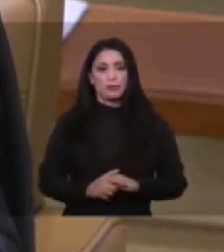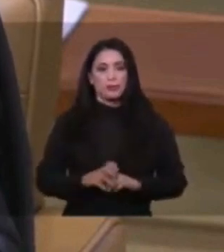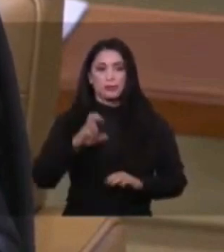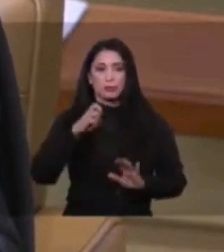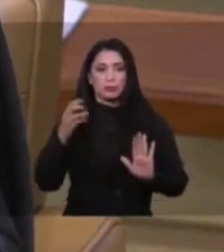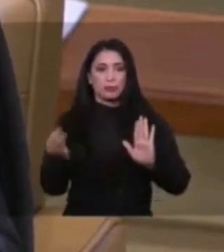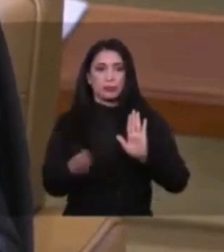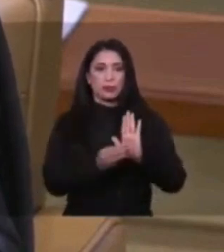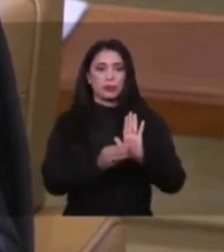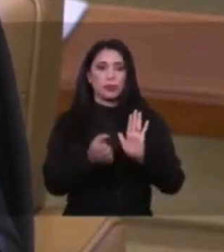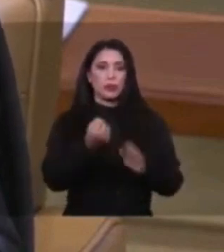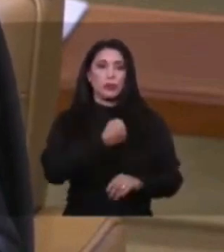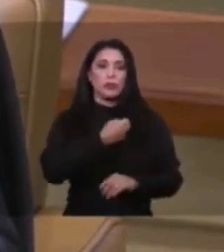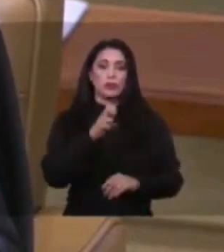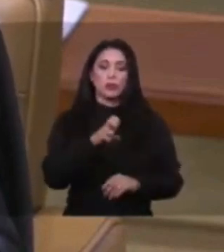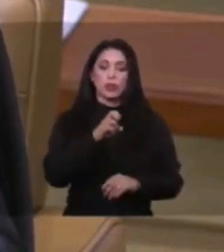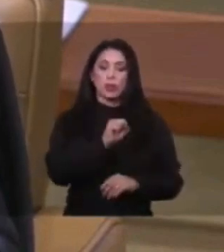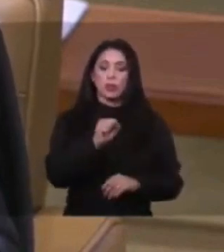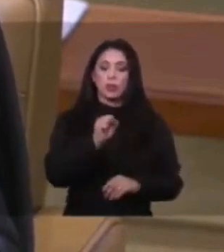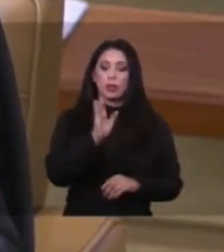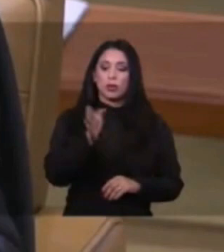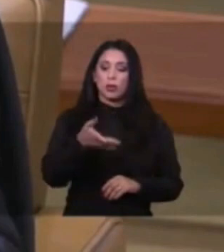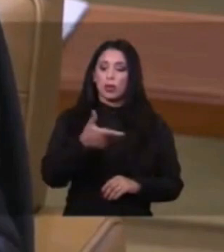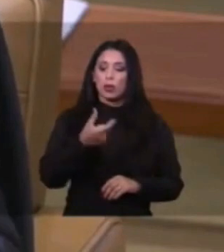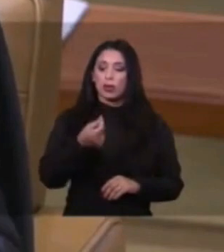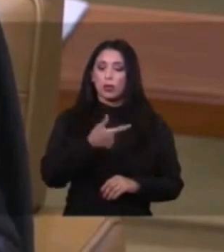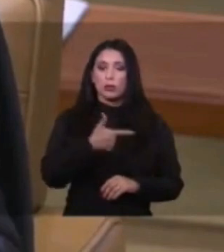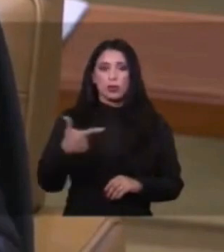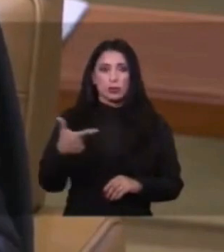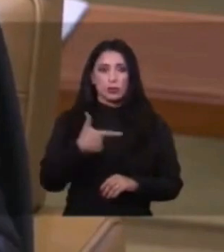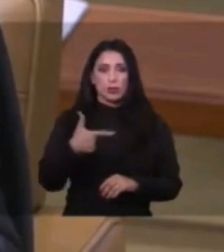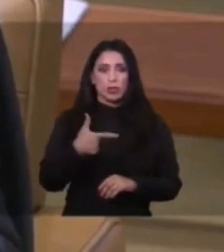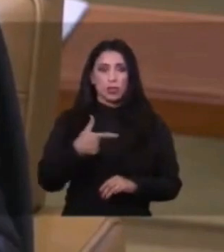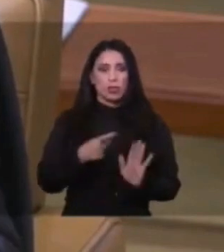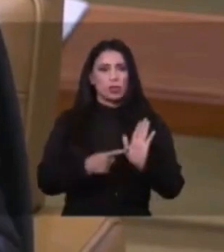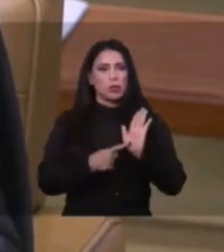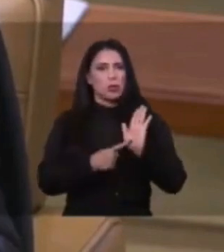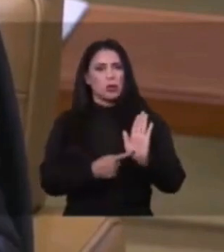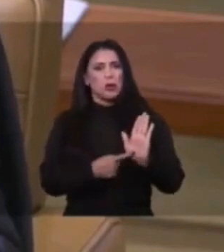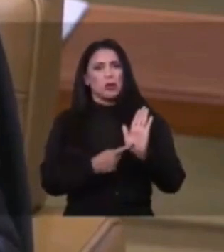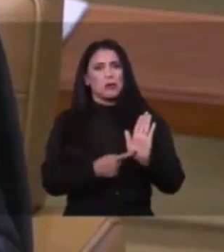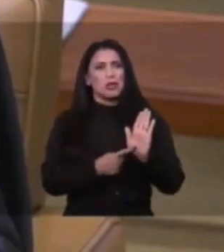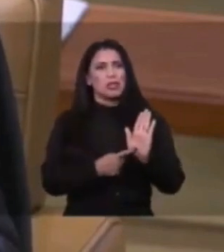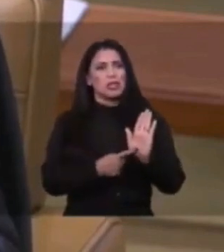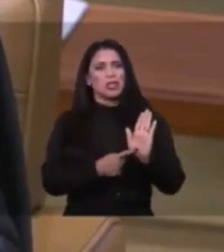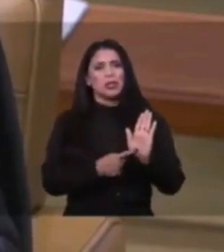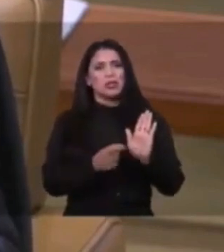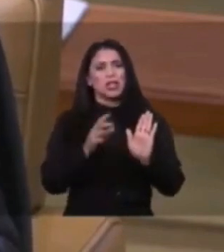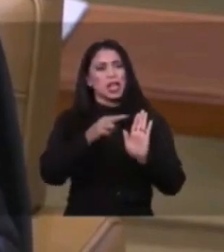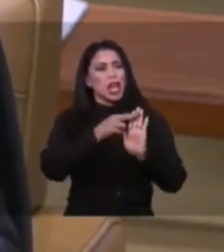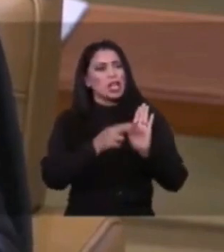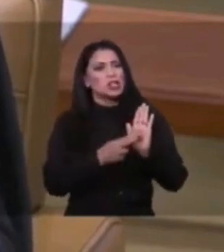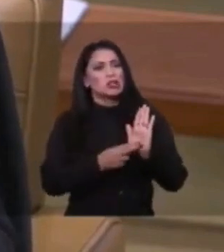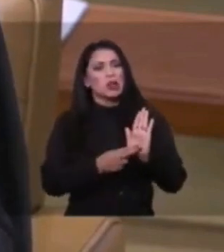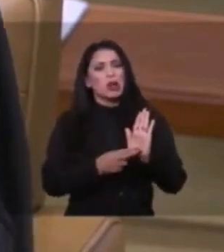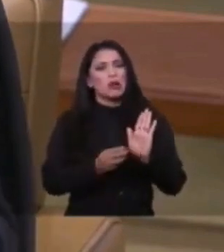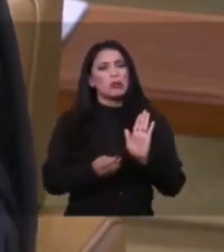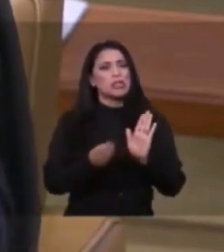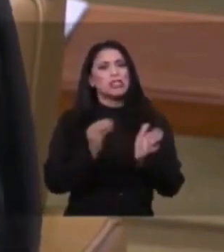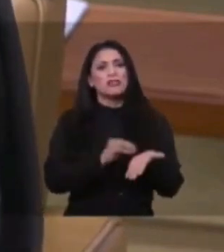Emenda Regimental 58 de 2022, a demonstrar a ausência de qualquer vácuo normativo que a